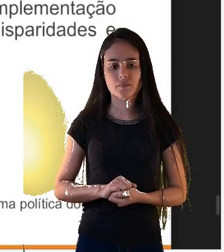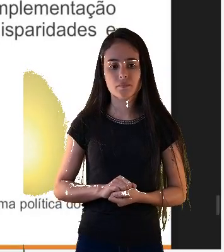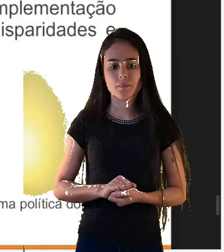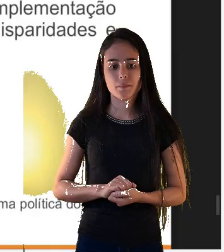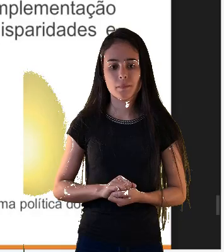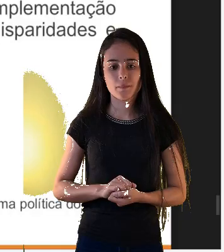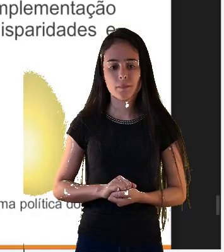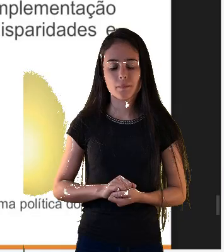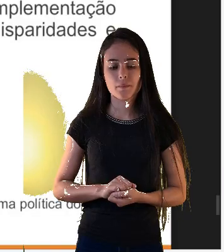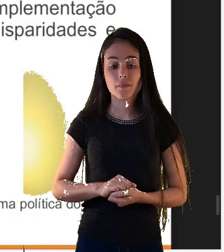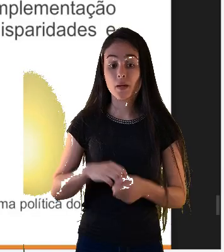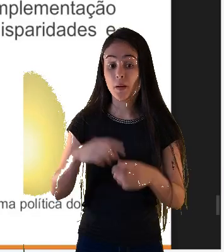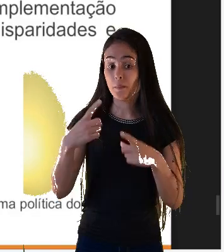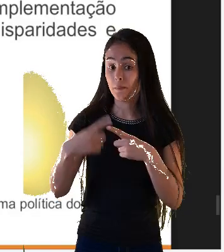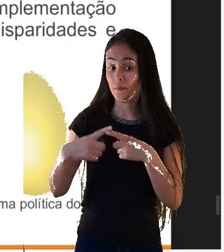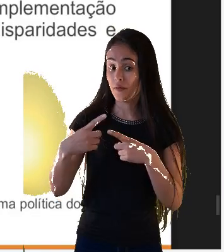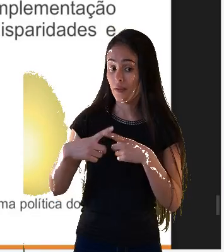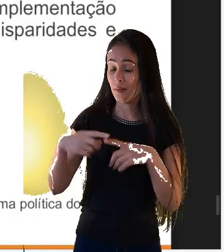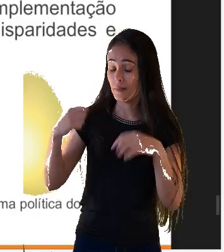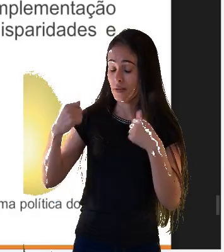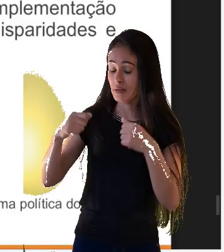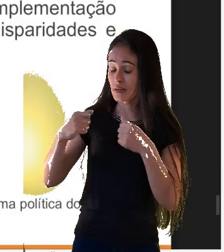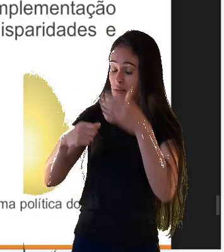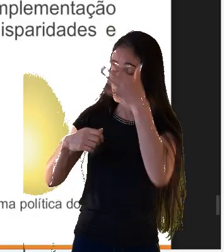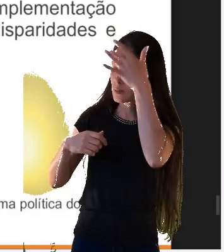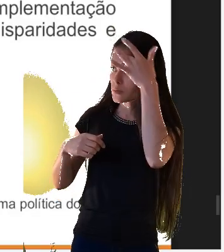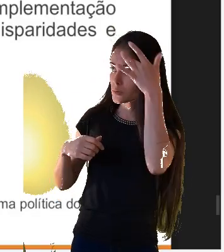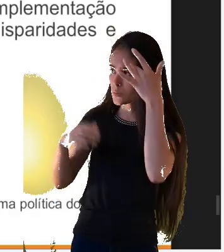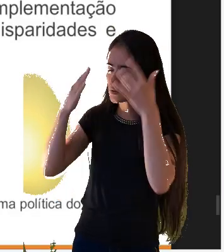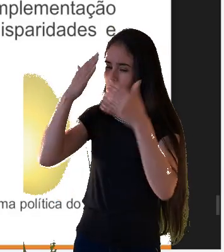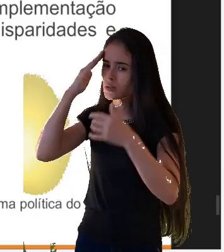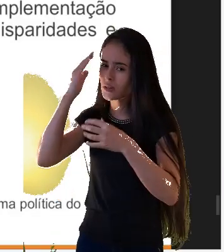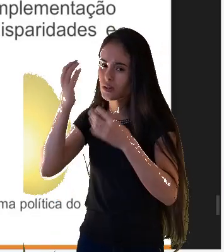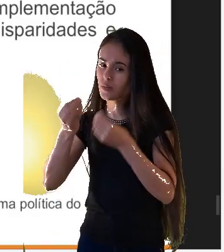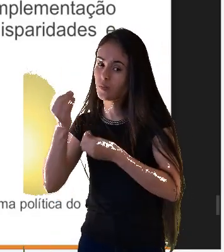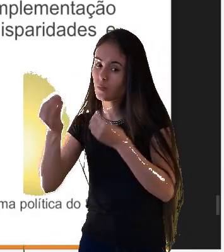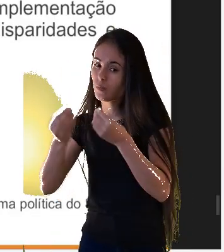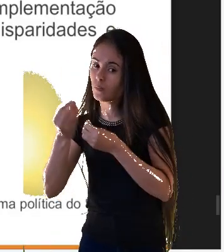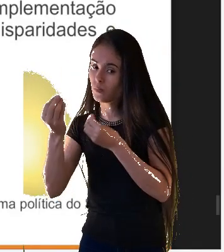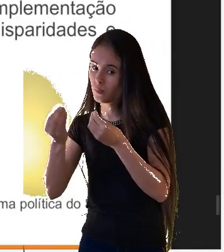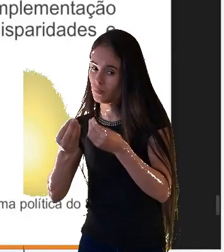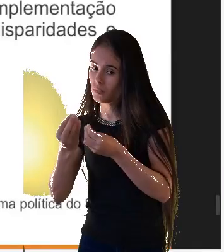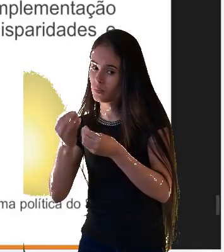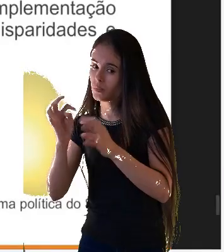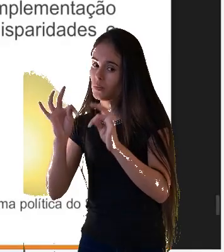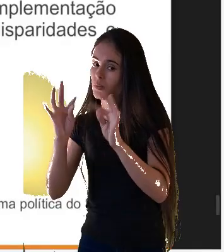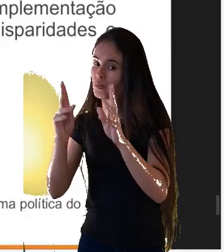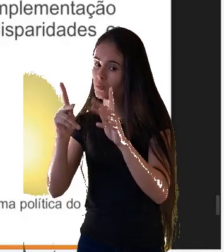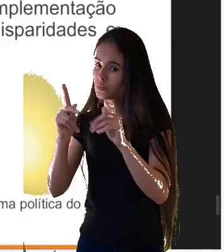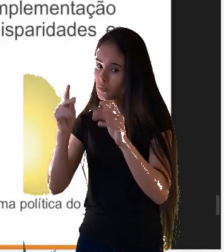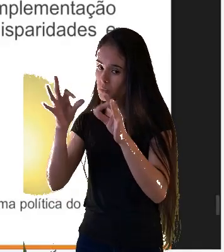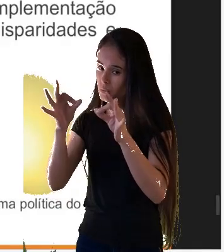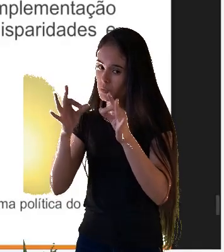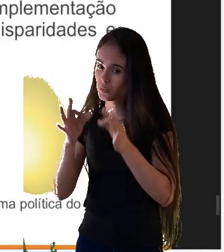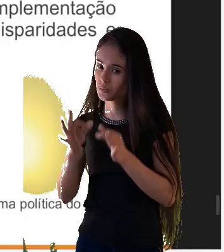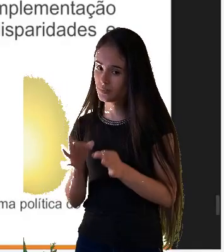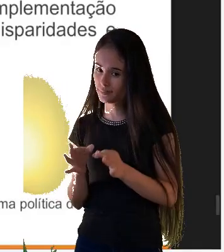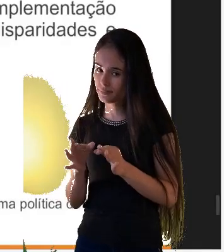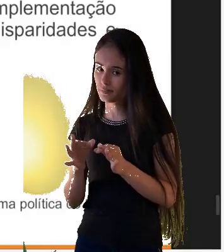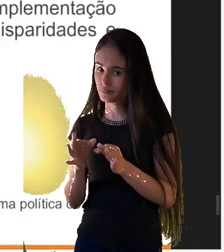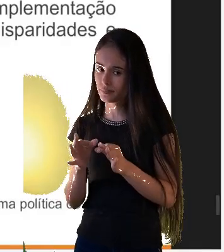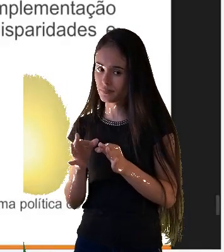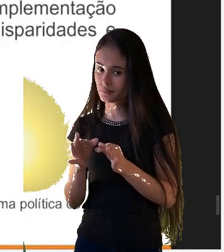formulação e implementação de mecanismos e estratégias de redução das disparidades e promoção da igualdade. Então, tudo isso,